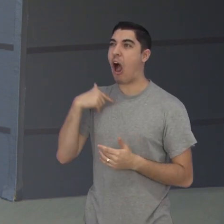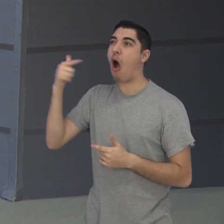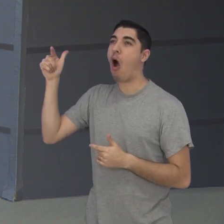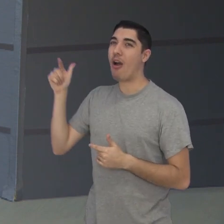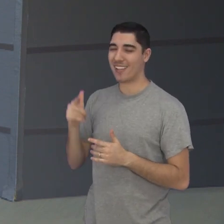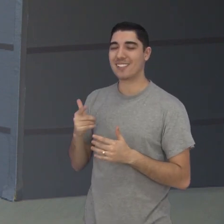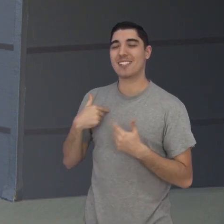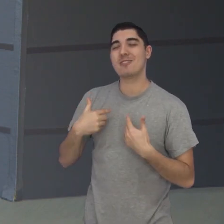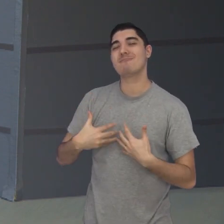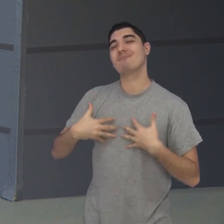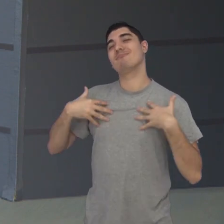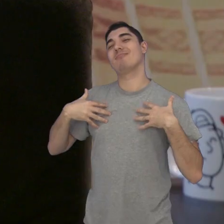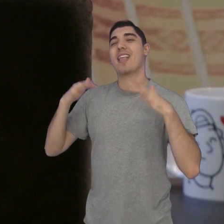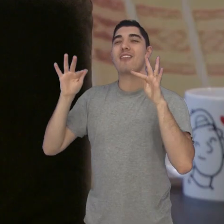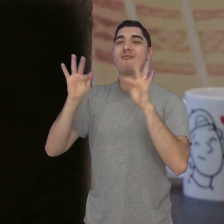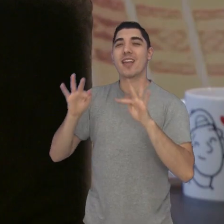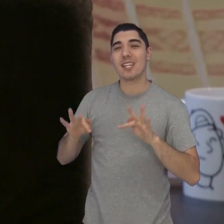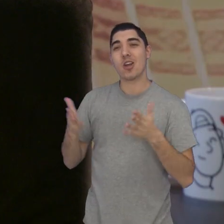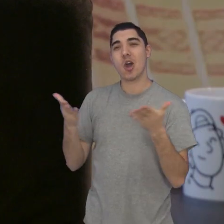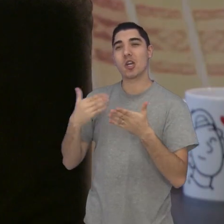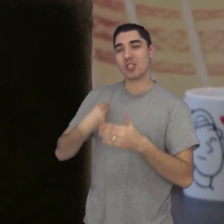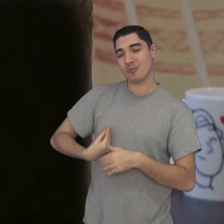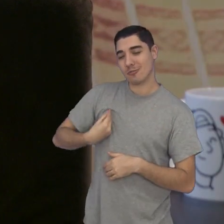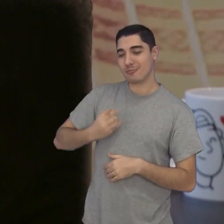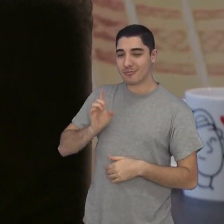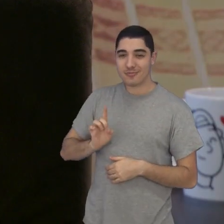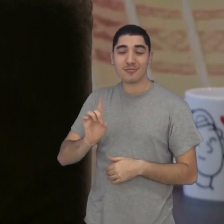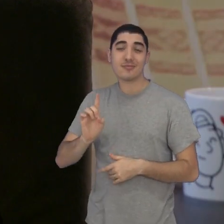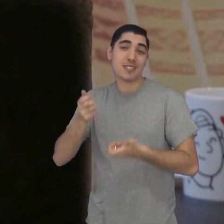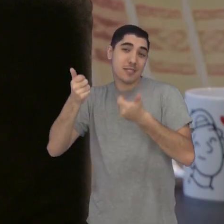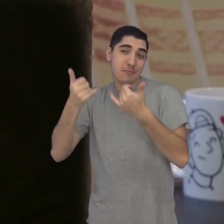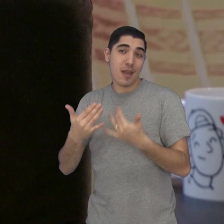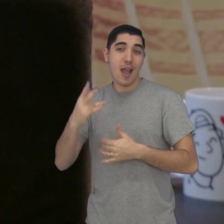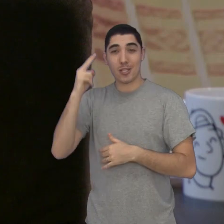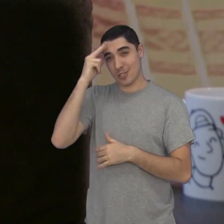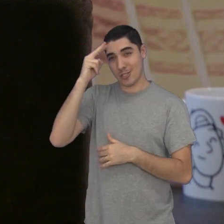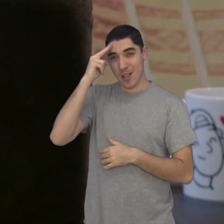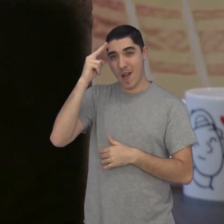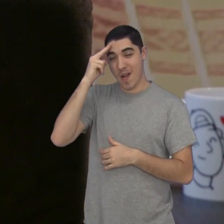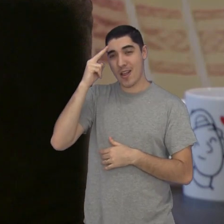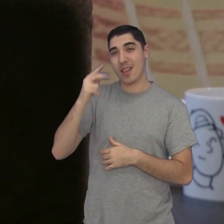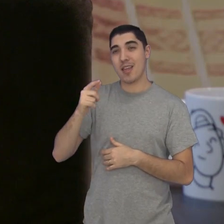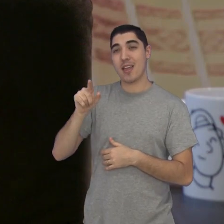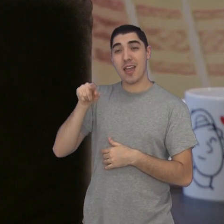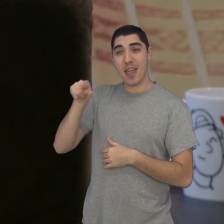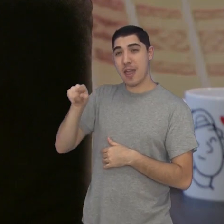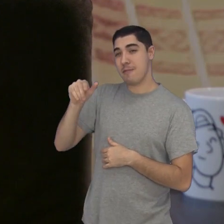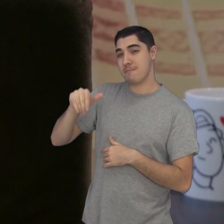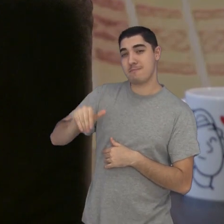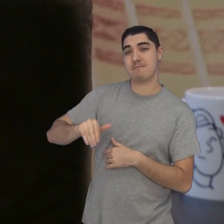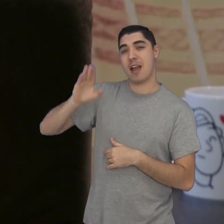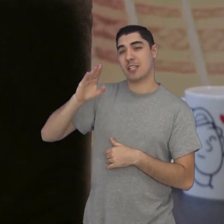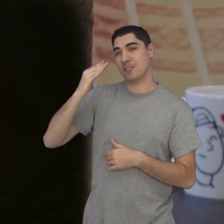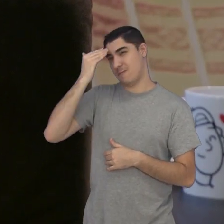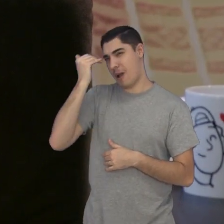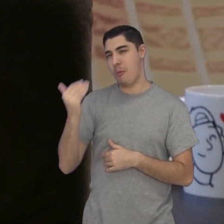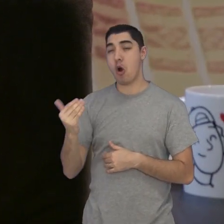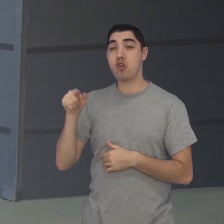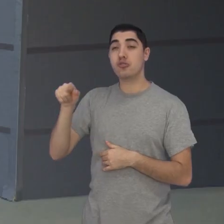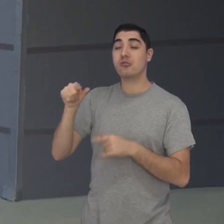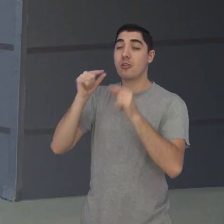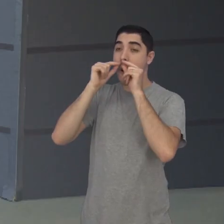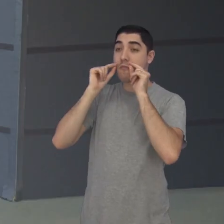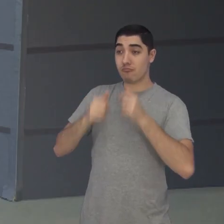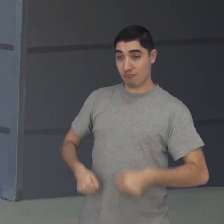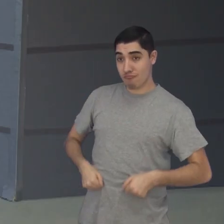Quer dizer que é um motivo de muita alegria estar aqui com você hoje, viu? Para contar um pouco da história do maior nome do cinema brasileiro,